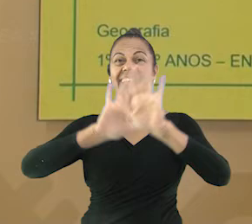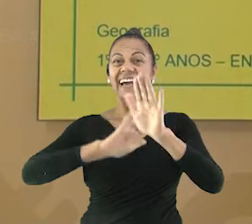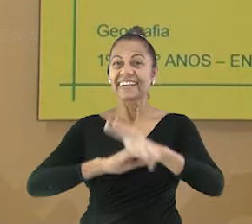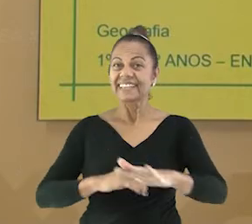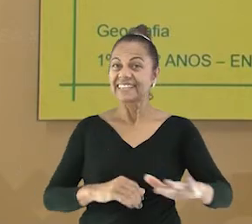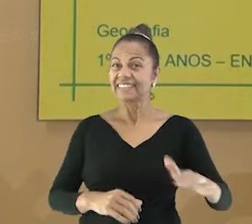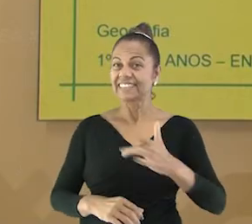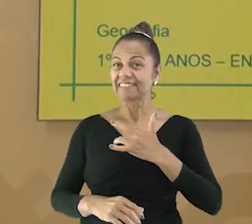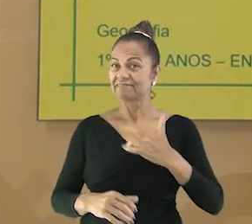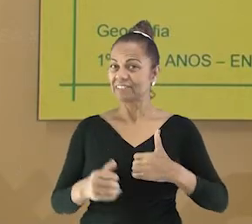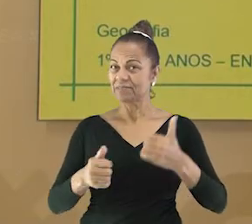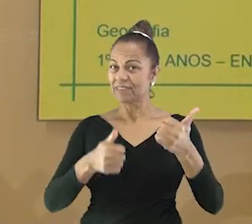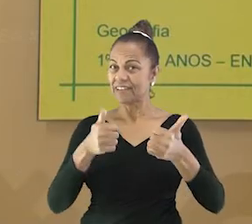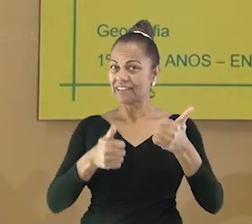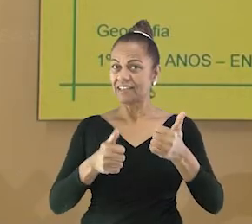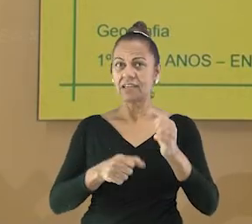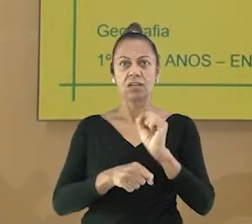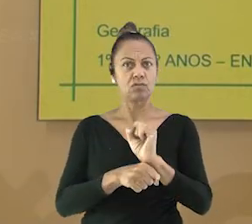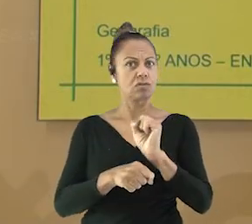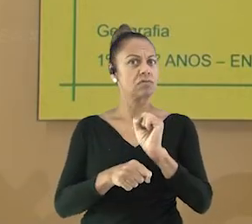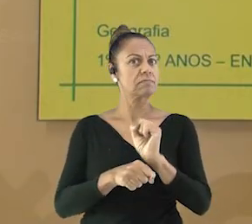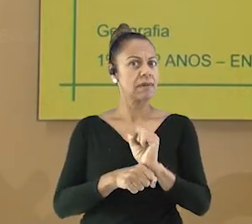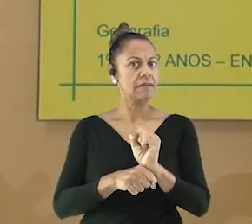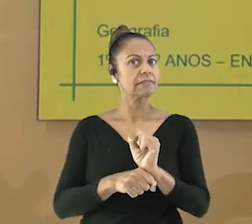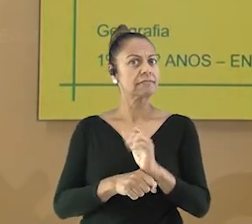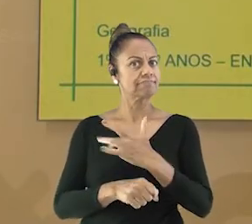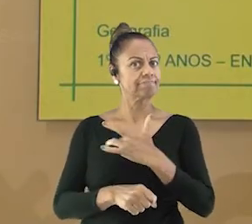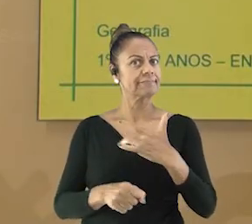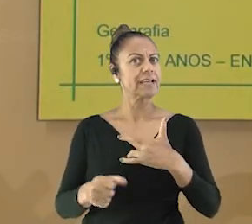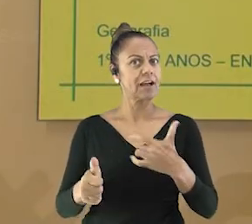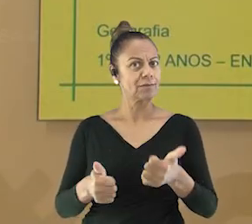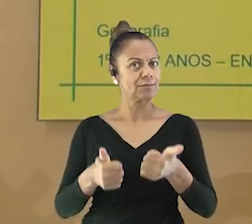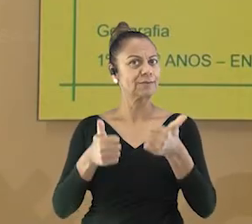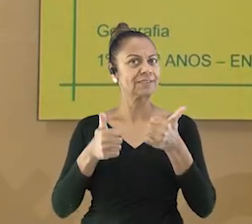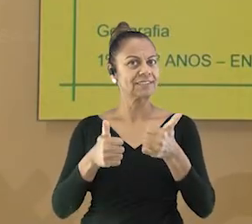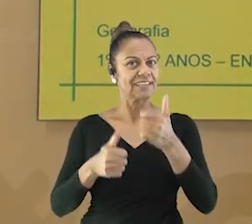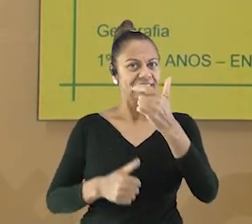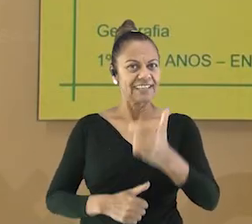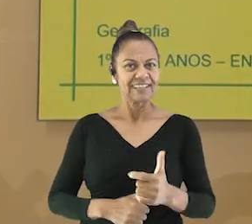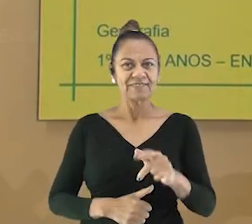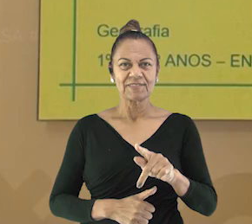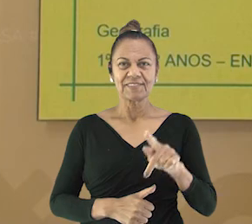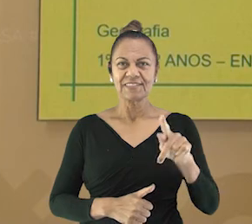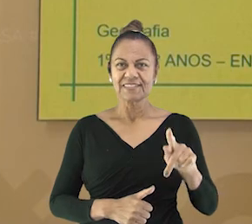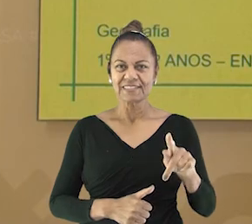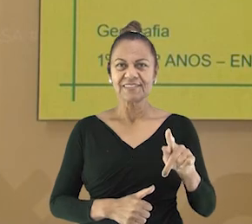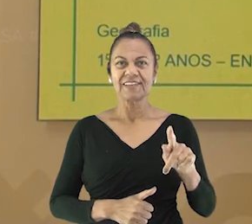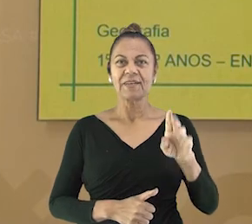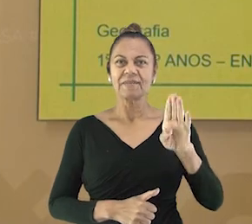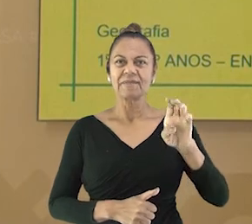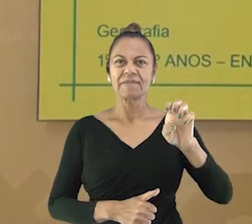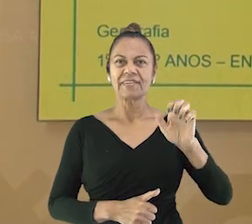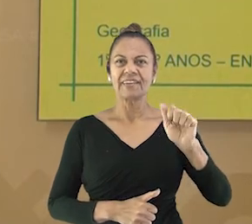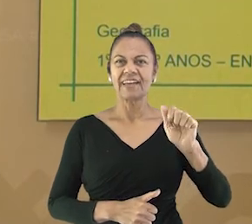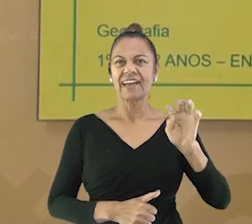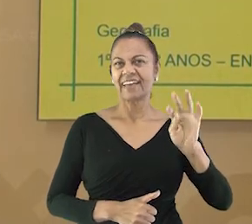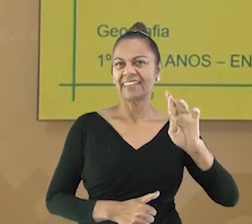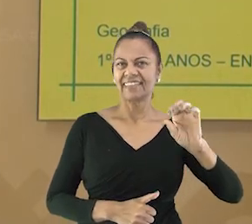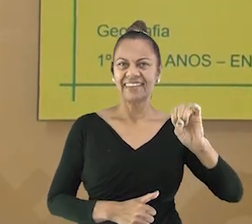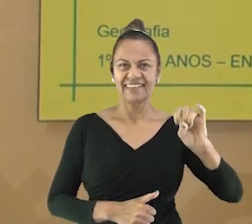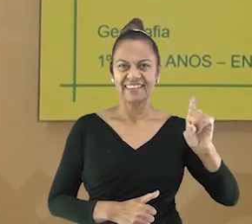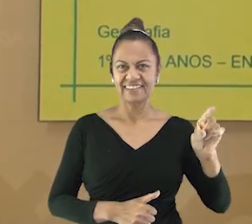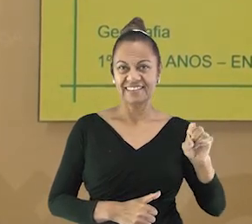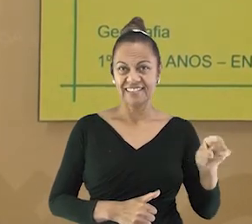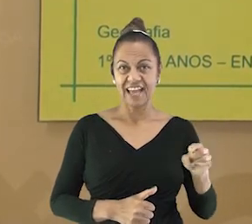Olá, crianças! Como vocês estão? Eu espero que estejam todos bem e com muita saúde. Eu sou a professora Beatriz Celeste